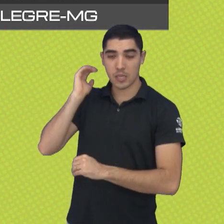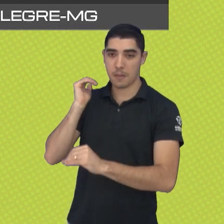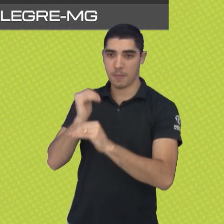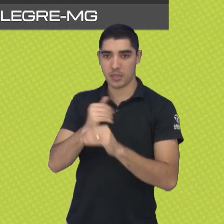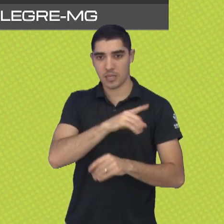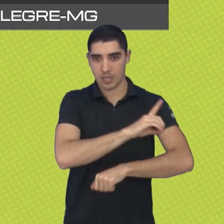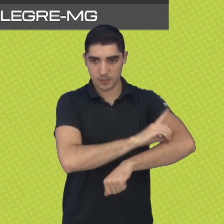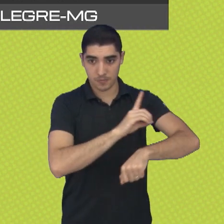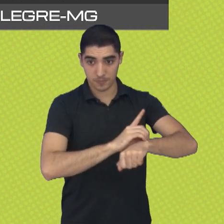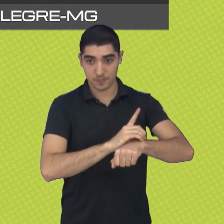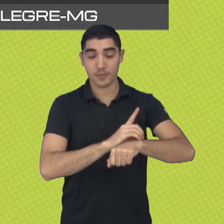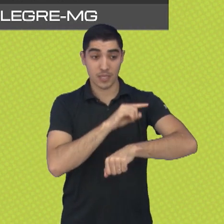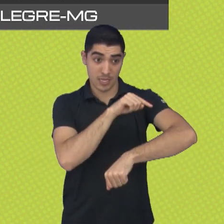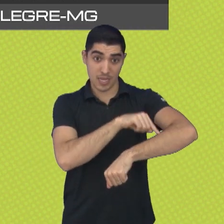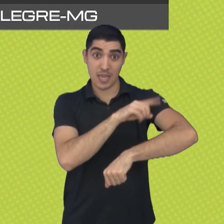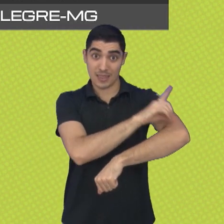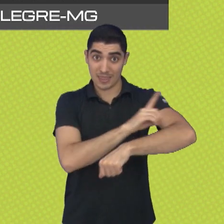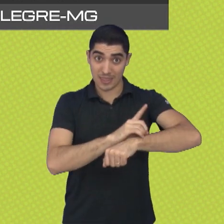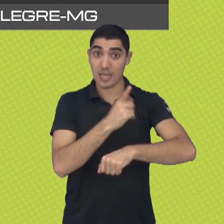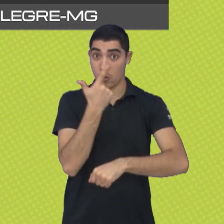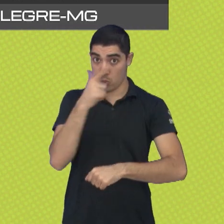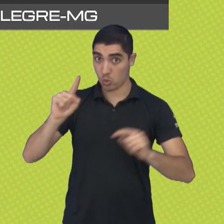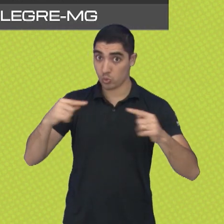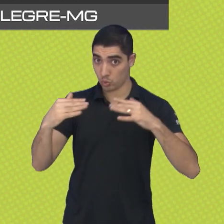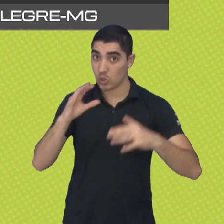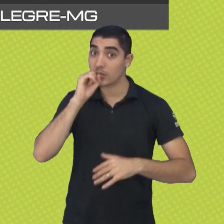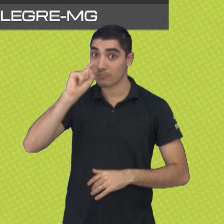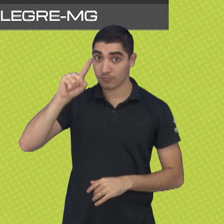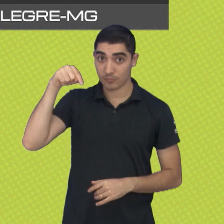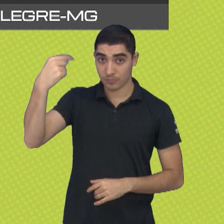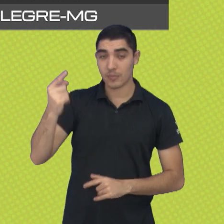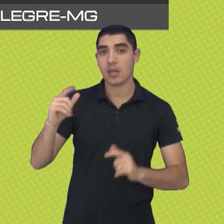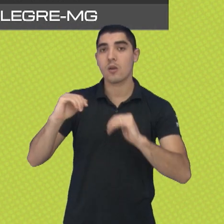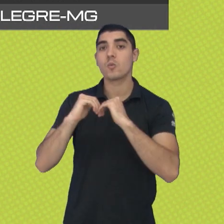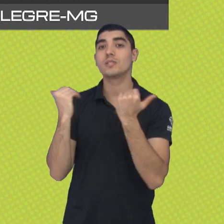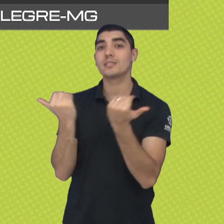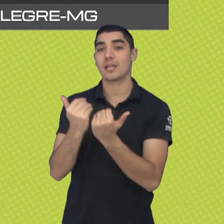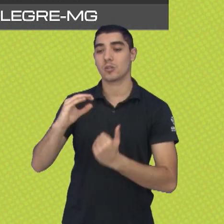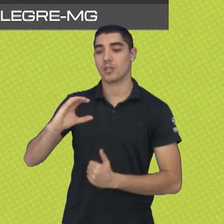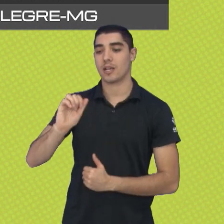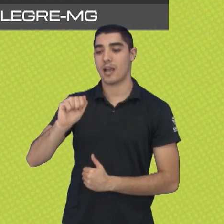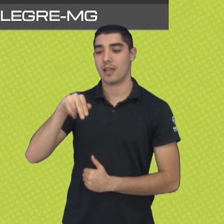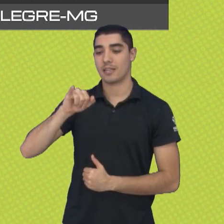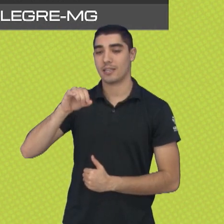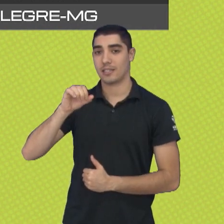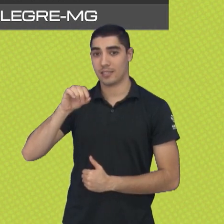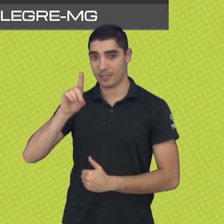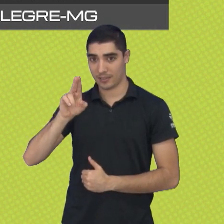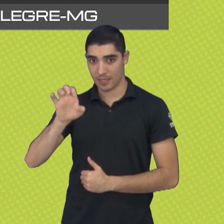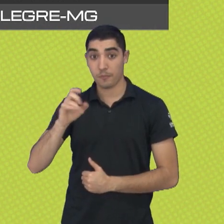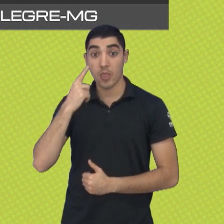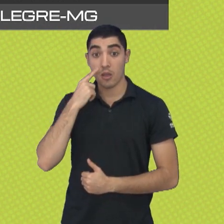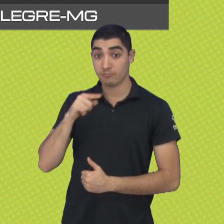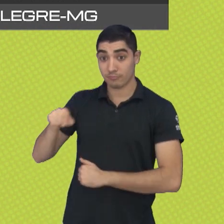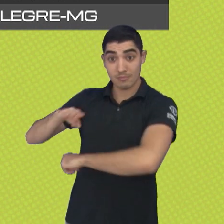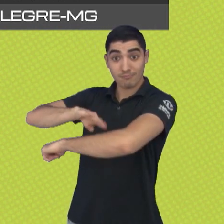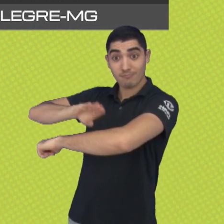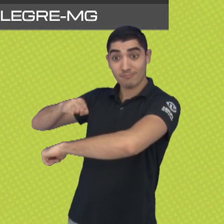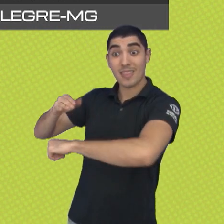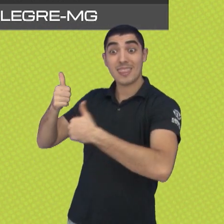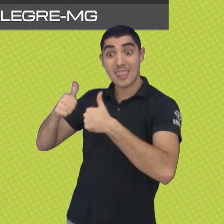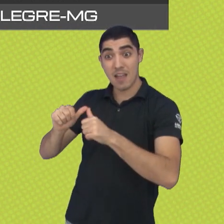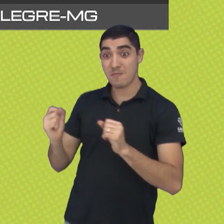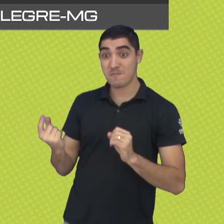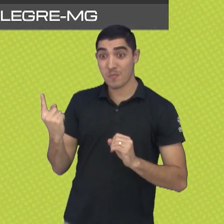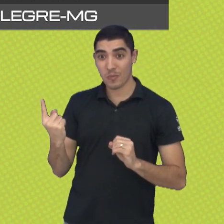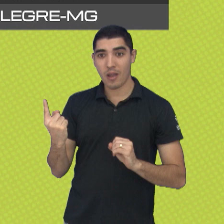Santa. O Água Santa é o próximo adversário do São José, sábado que vem, lá no estádio do Canindé. Patrocinense saiu ganhando do Maringá e aí acabou